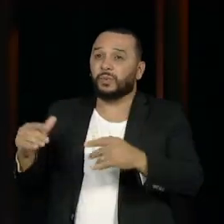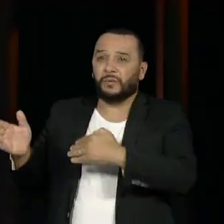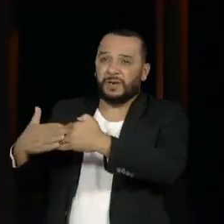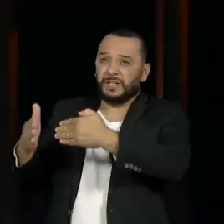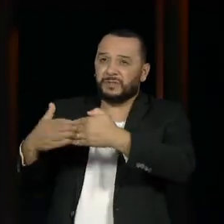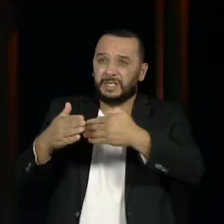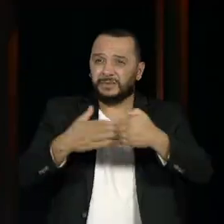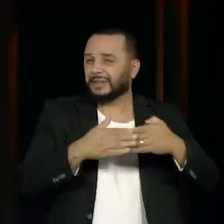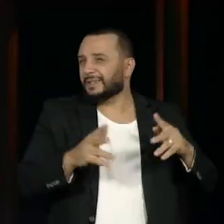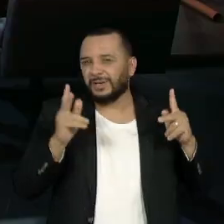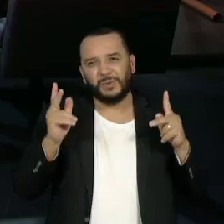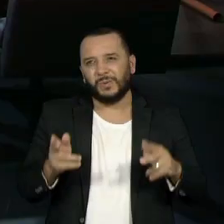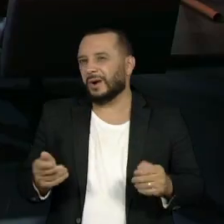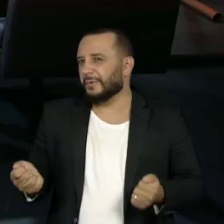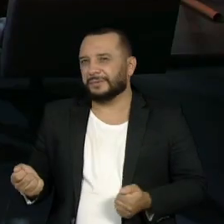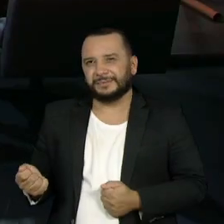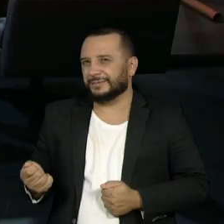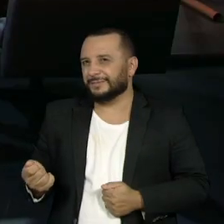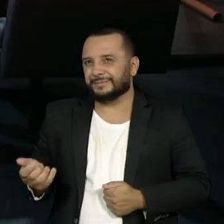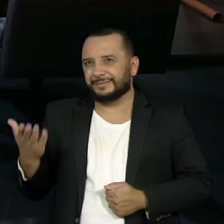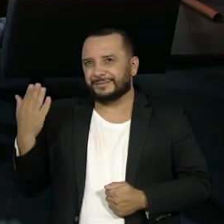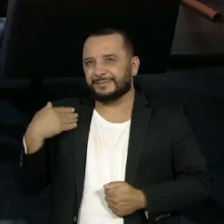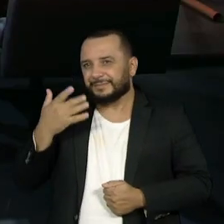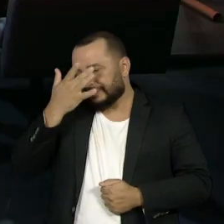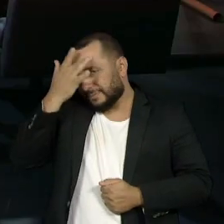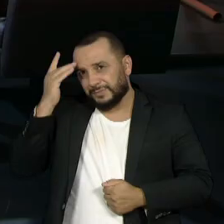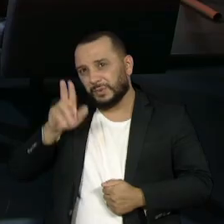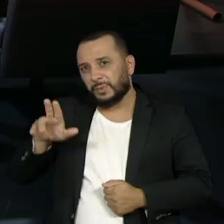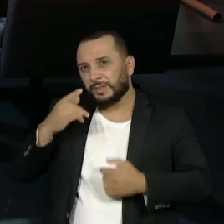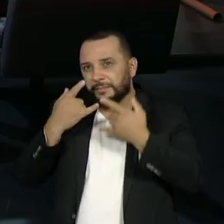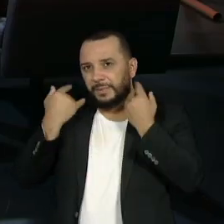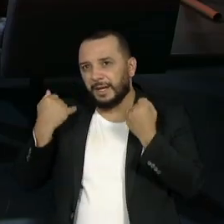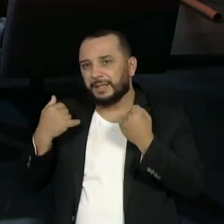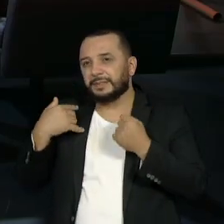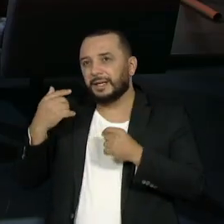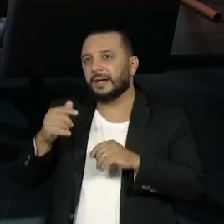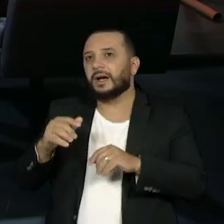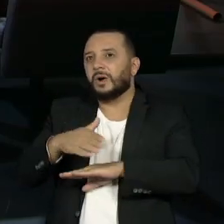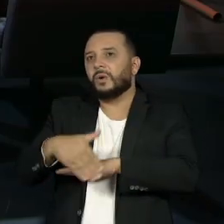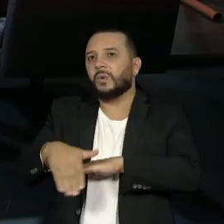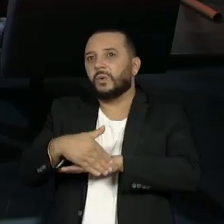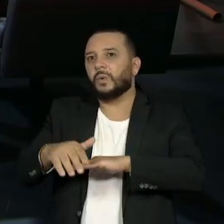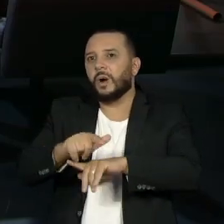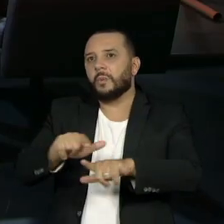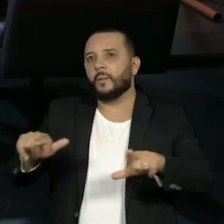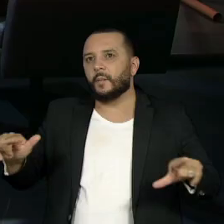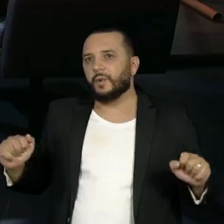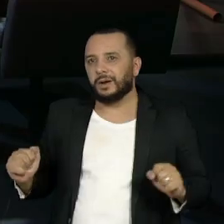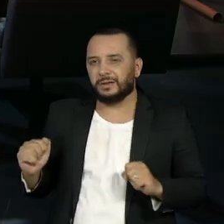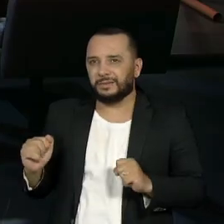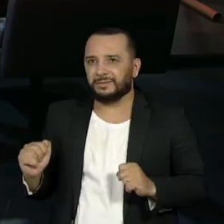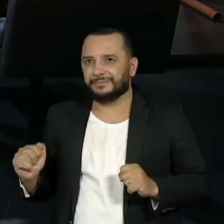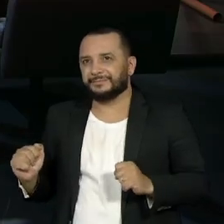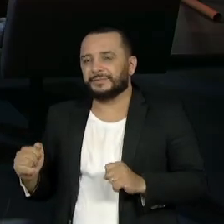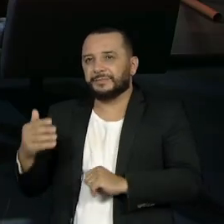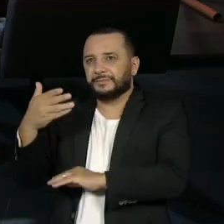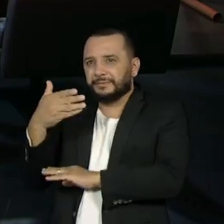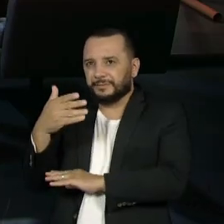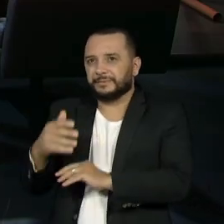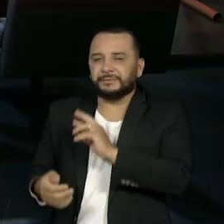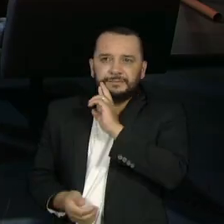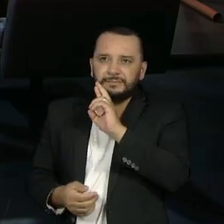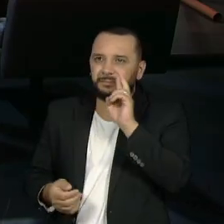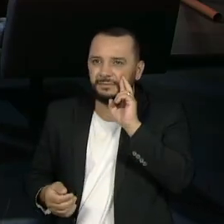a mesma história né quer dizer pessoas com máscaras quase ninguém na rua a os hotéis